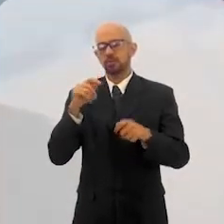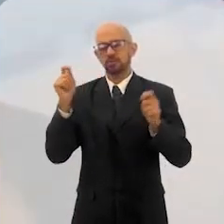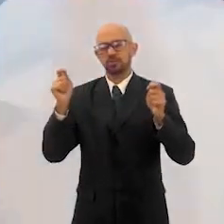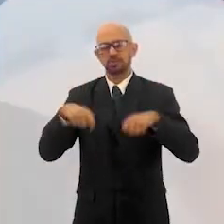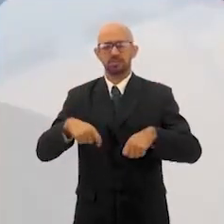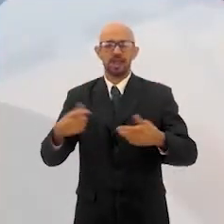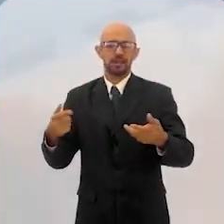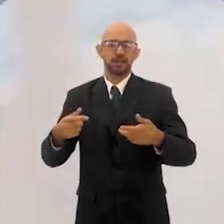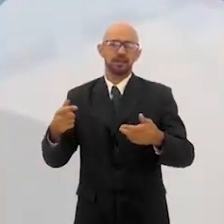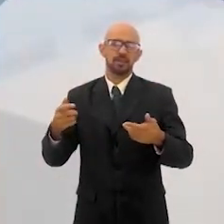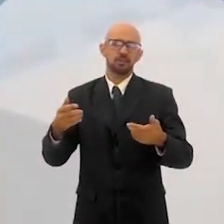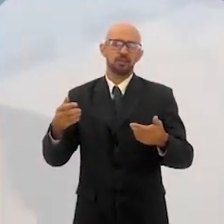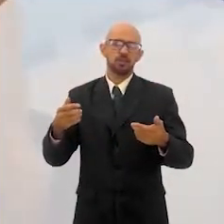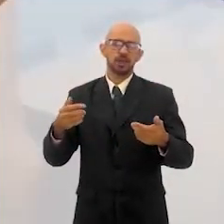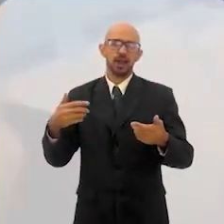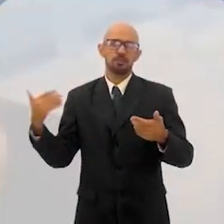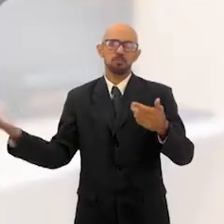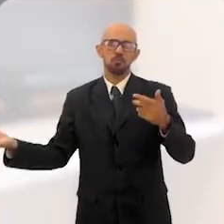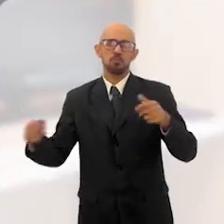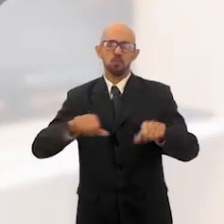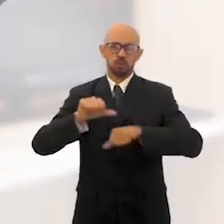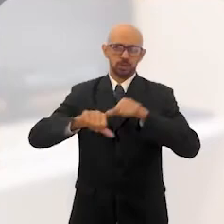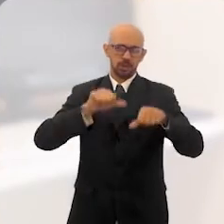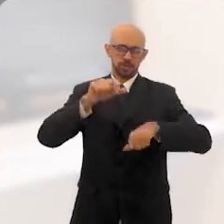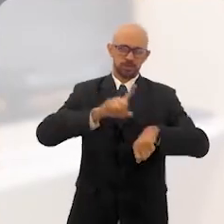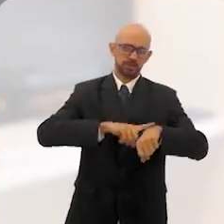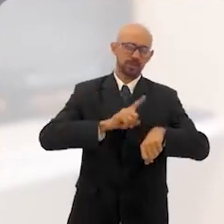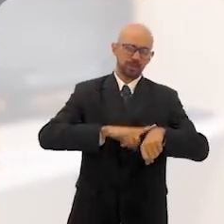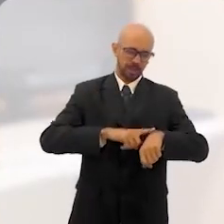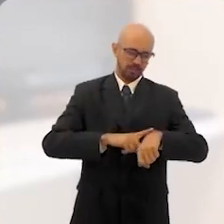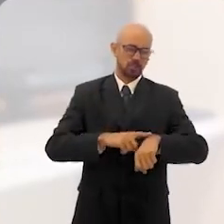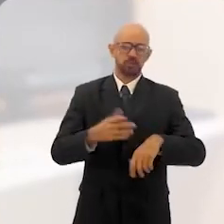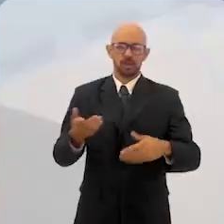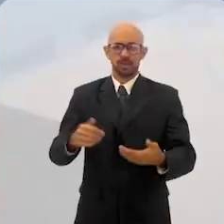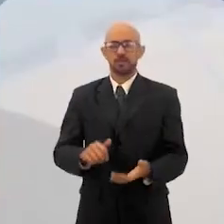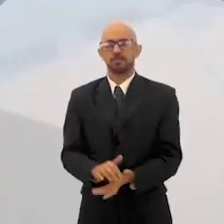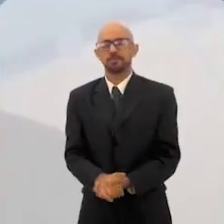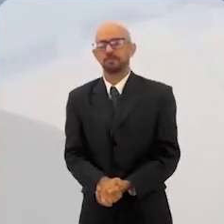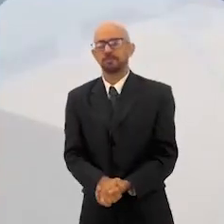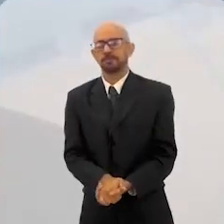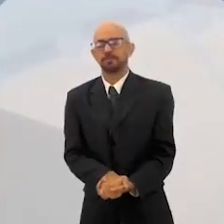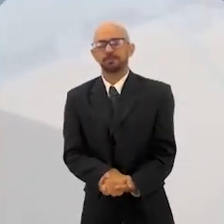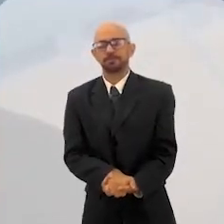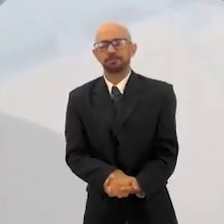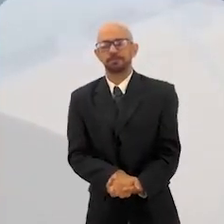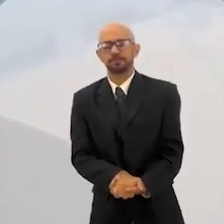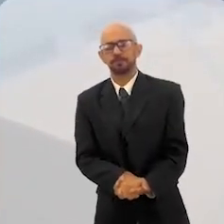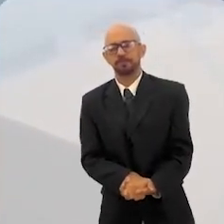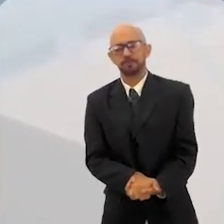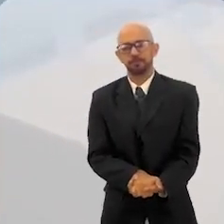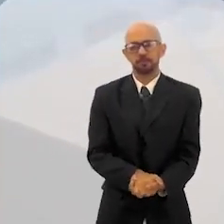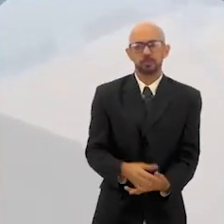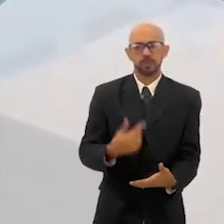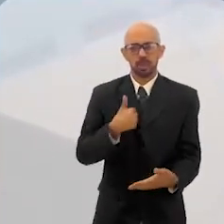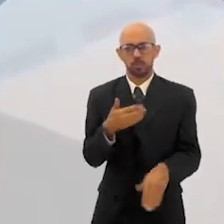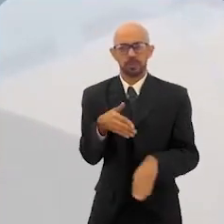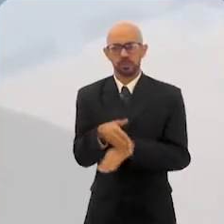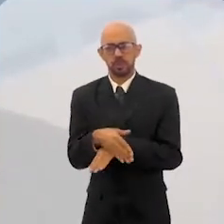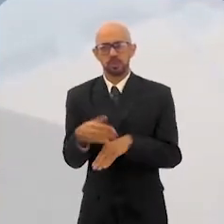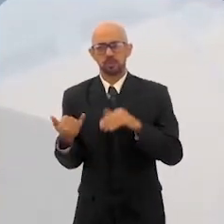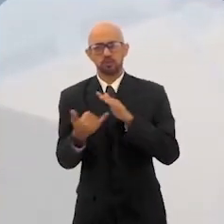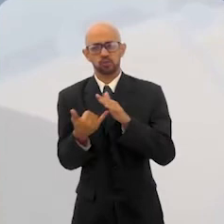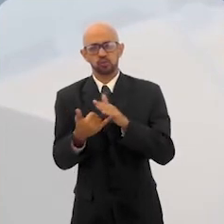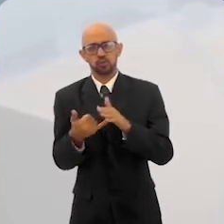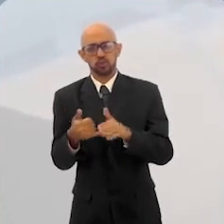ficar mesclando essa temporalidade. Eu vou lá Claro, na frente, depois eu volto. vamos lá. Eu entrei no Instituto em 2006